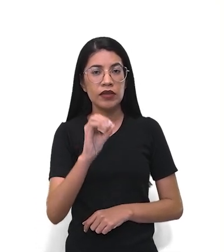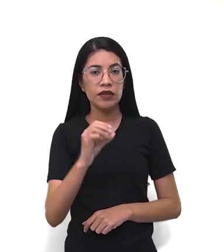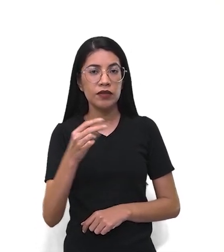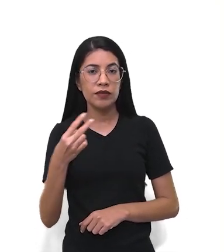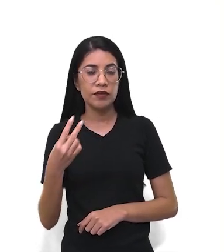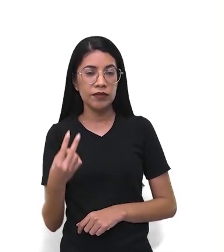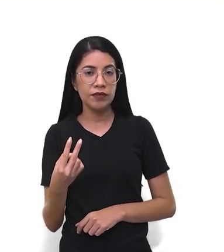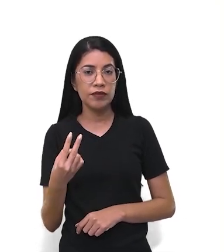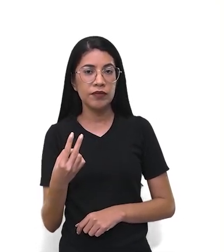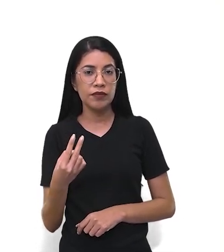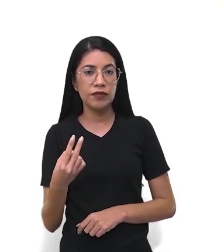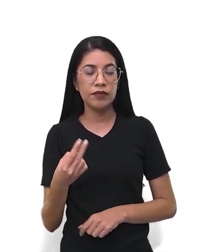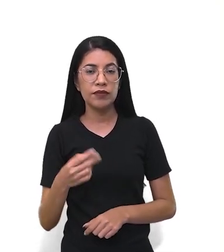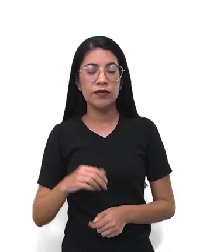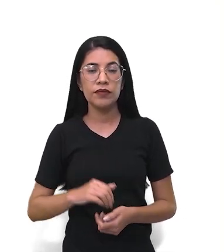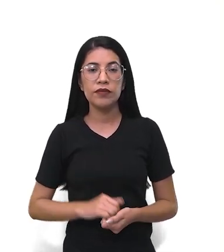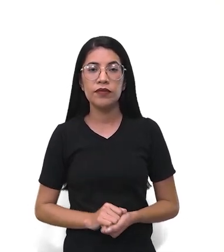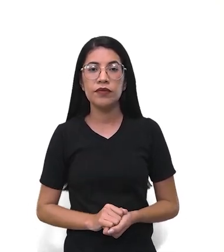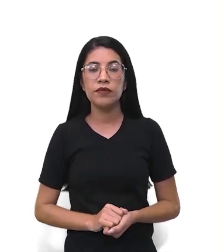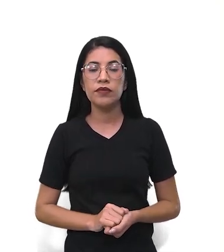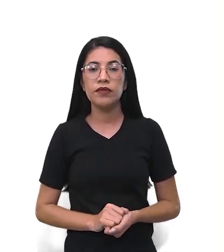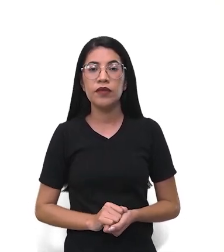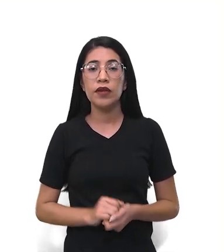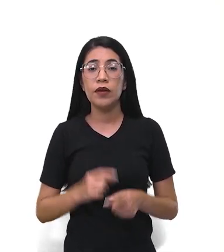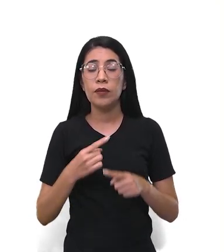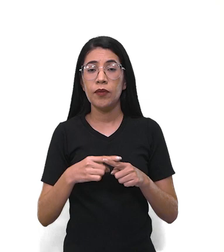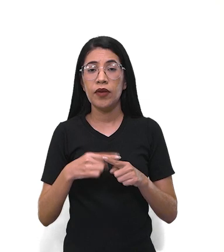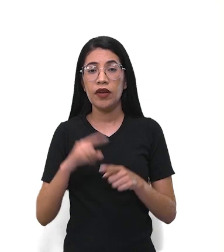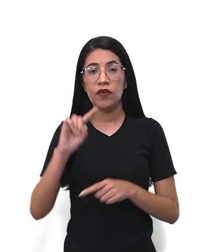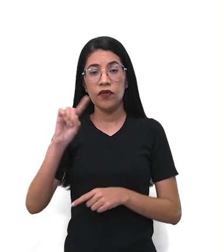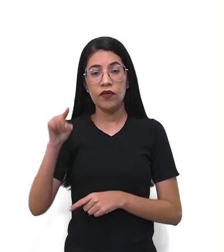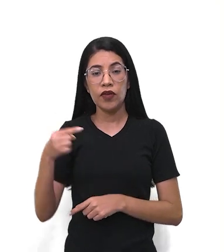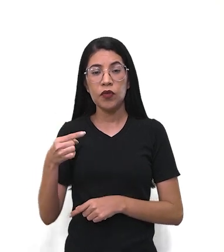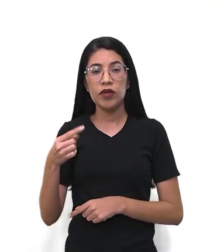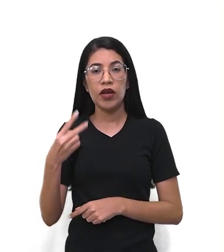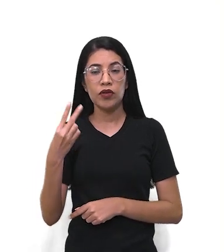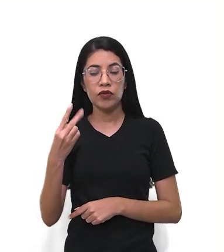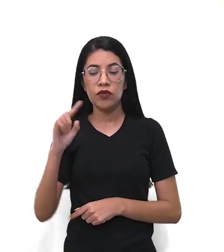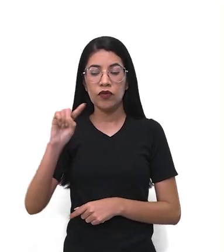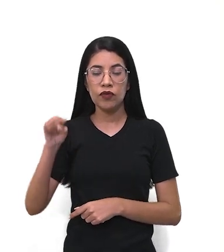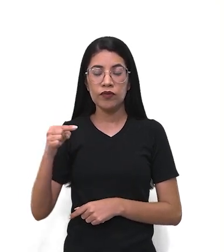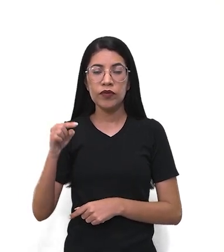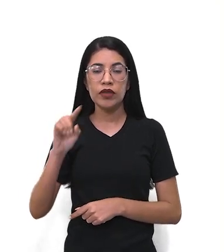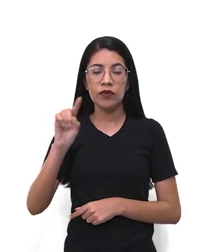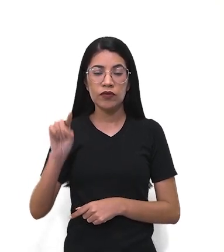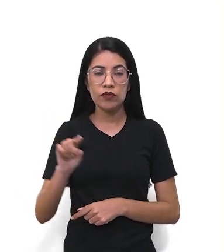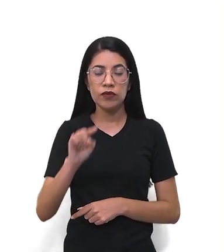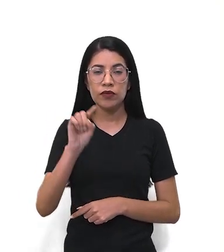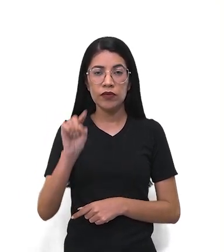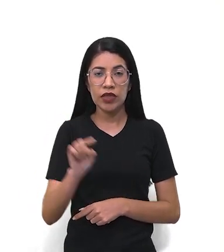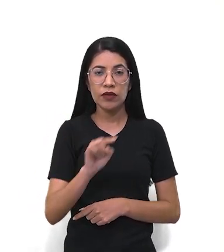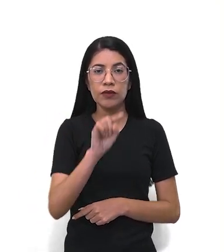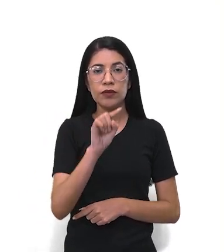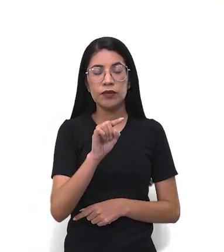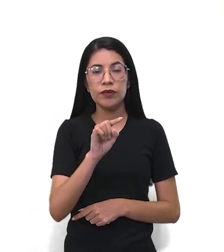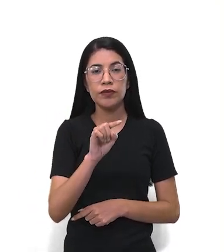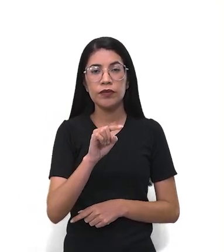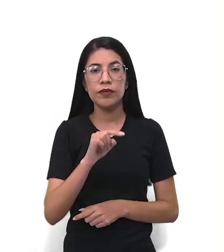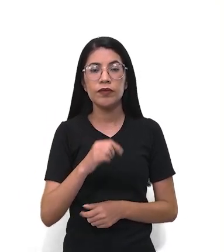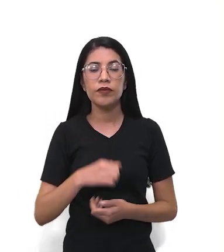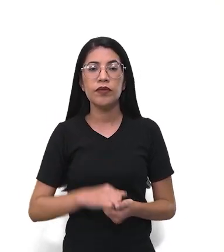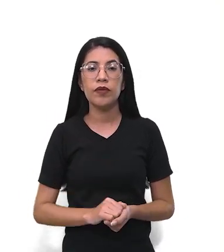0,02, tá? Porque, veja, a vírgula estava bem aqui, né? Então, 2